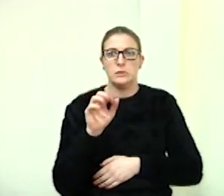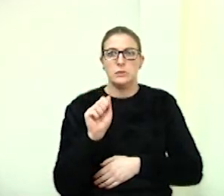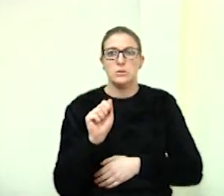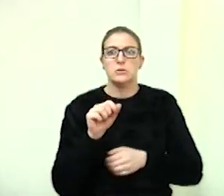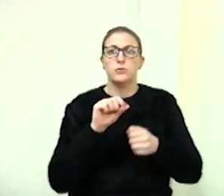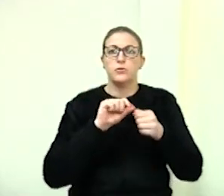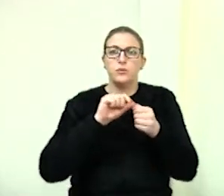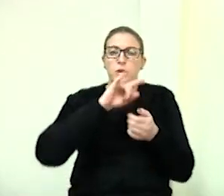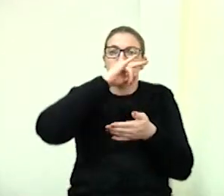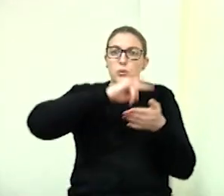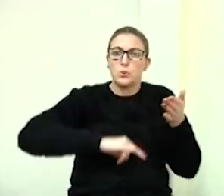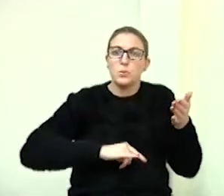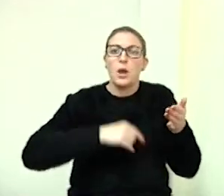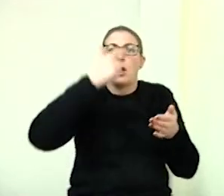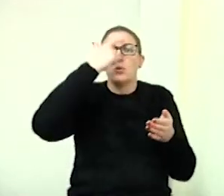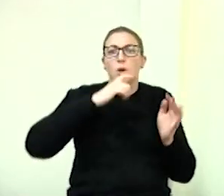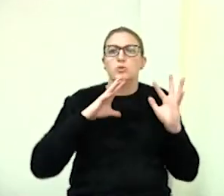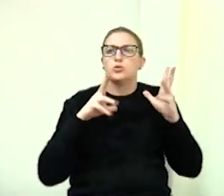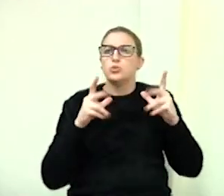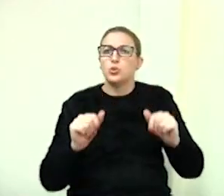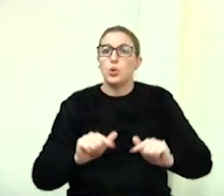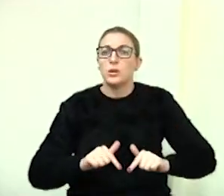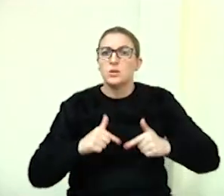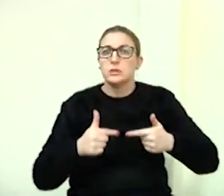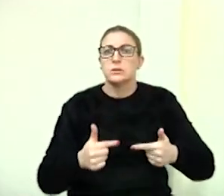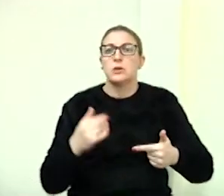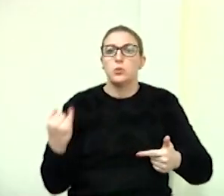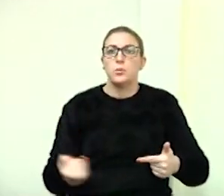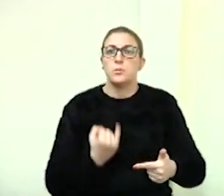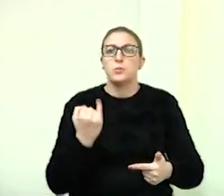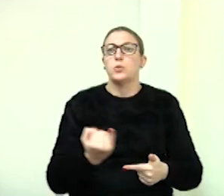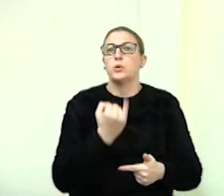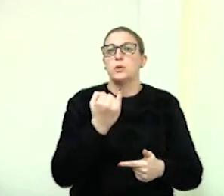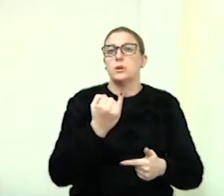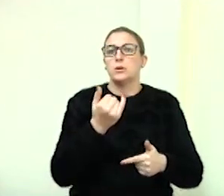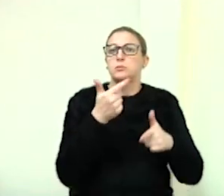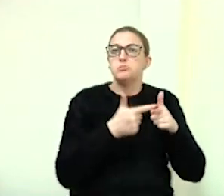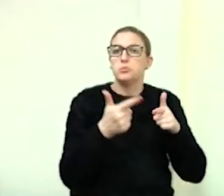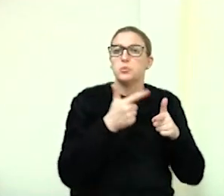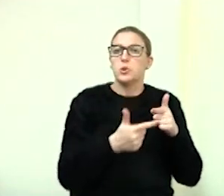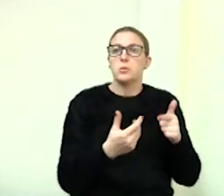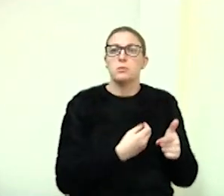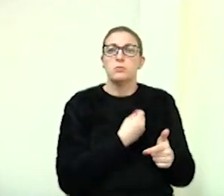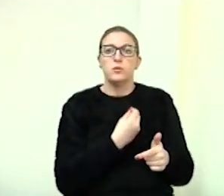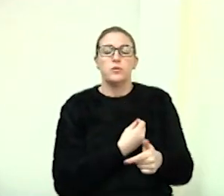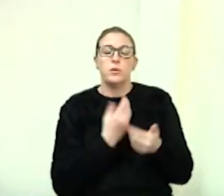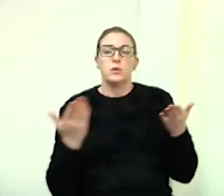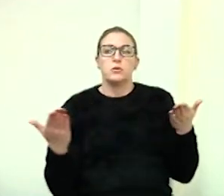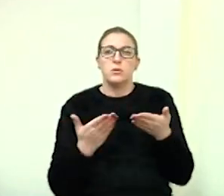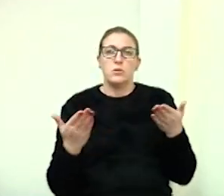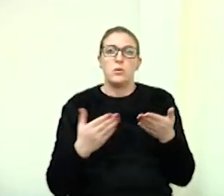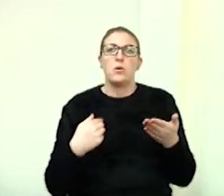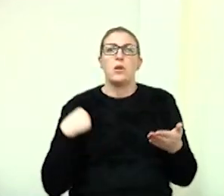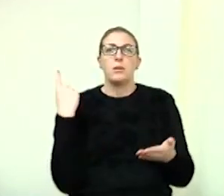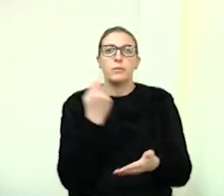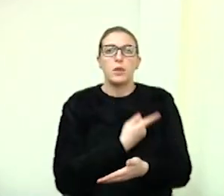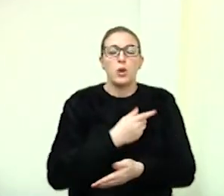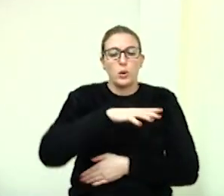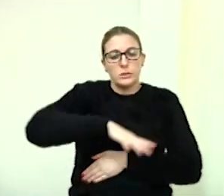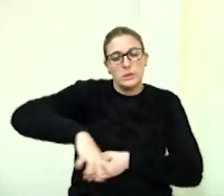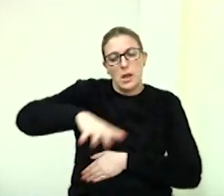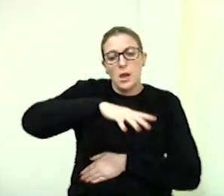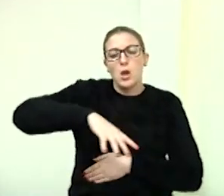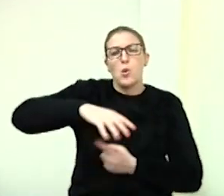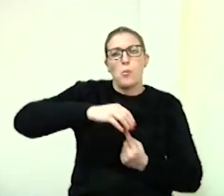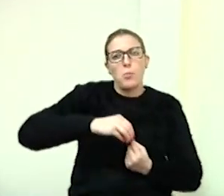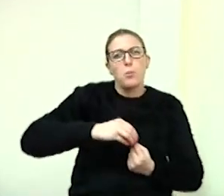a ação é importante nesta situação que estamos vivendo. Como eu disse antes, estamos numa região que é polo de